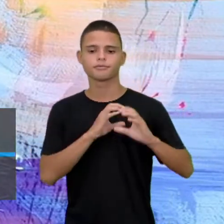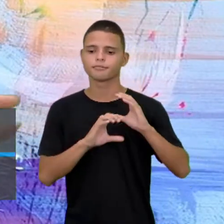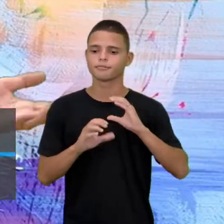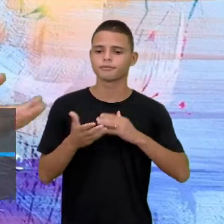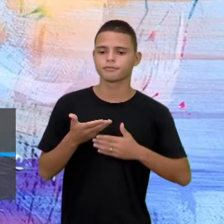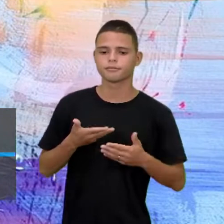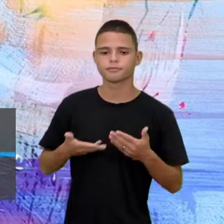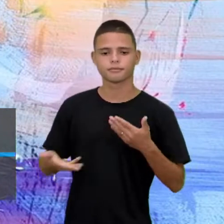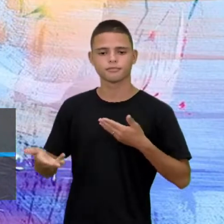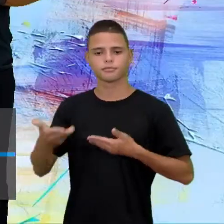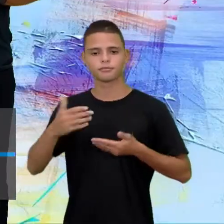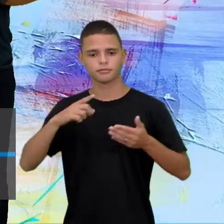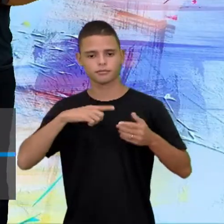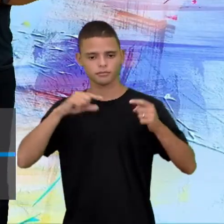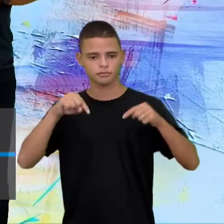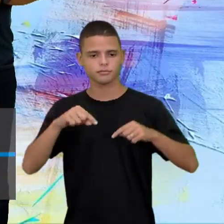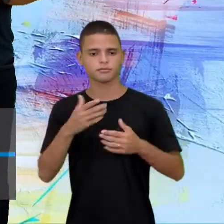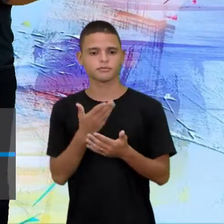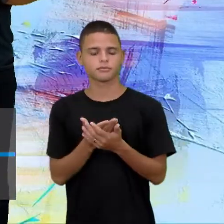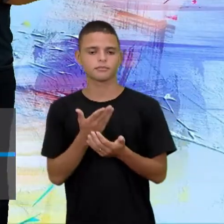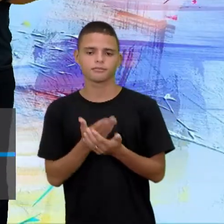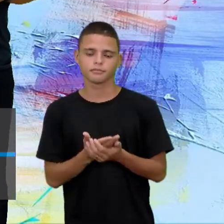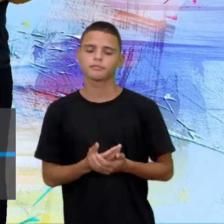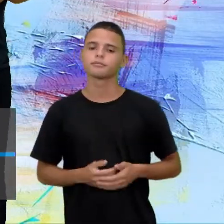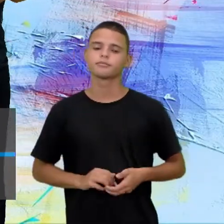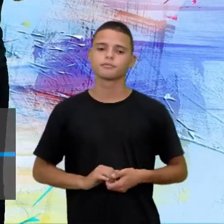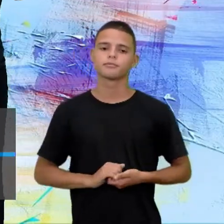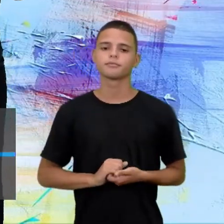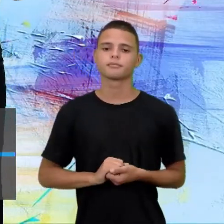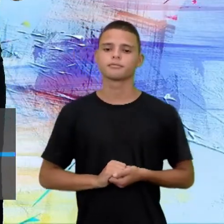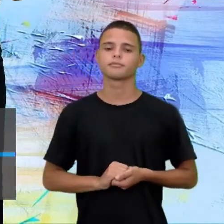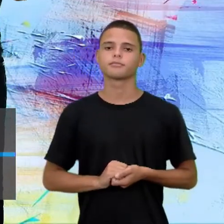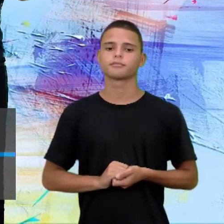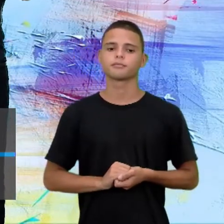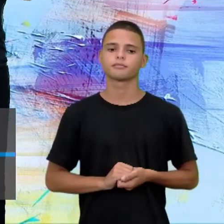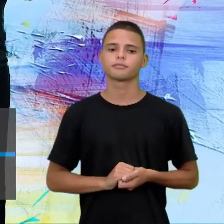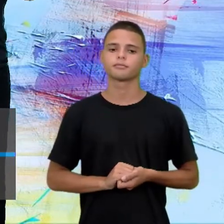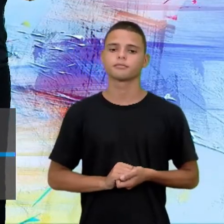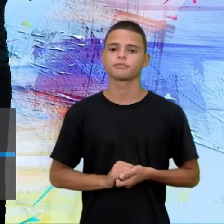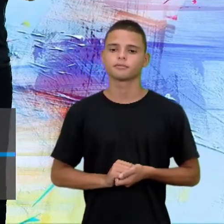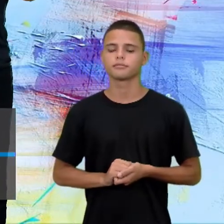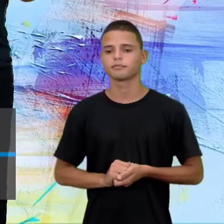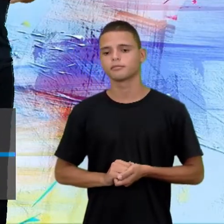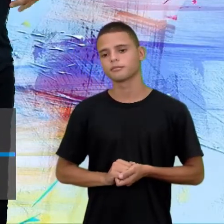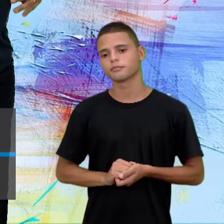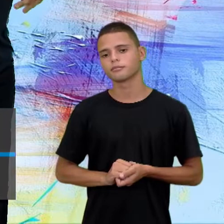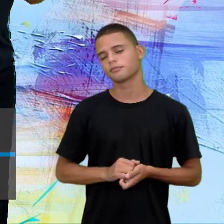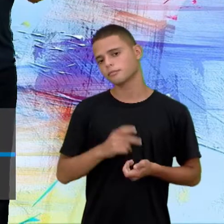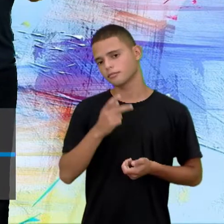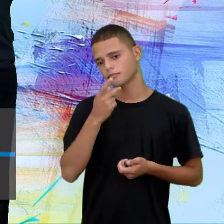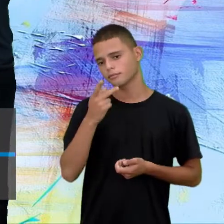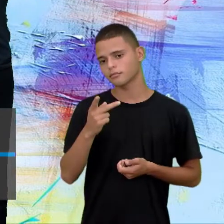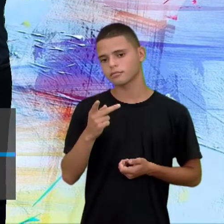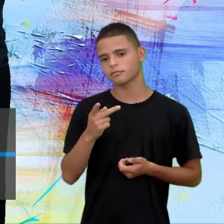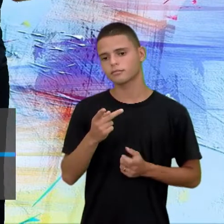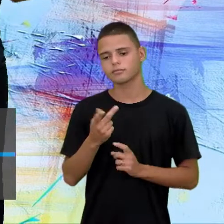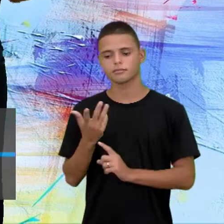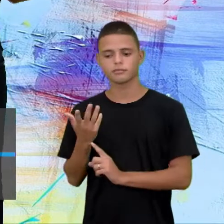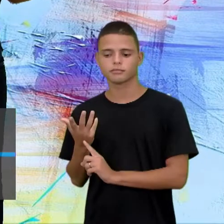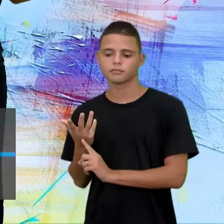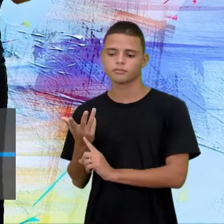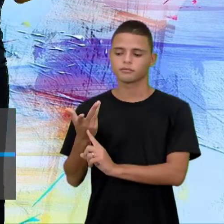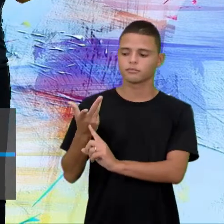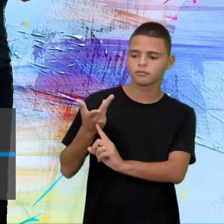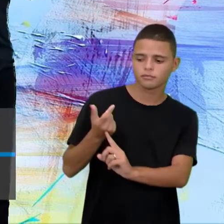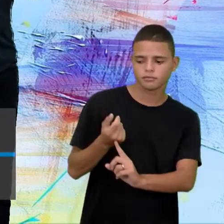que nós fazemos aqui também na nossa aula, né, Mauro? Verdade, na verdade, ou seja, ele fala que ele é o caminho entre a arte e